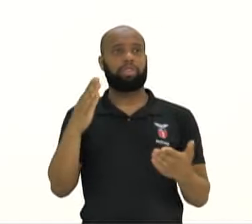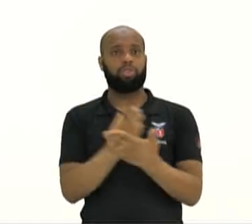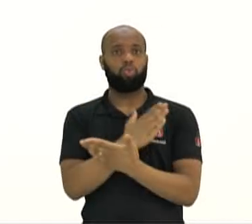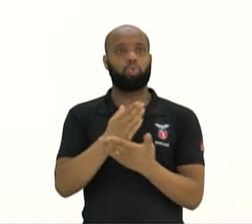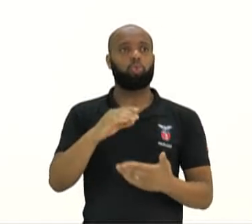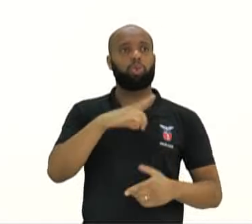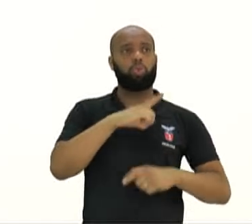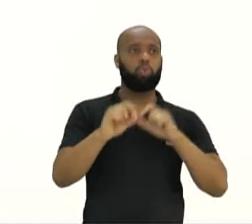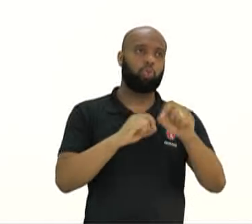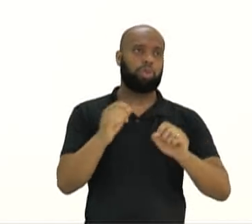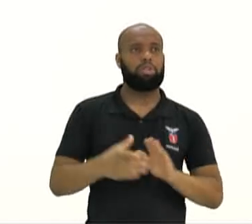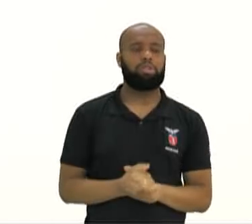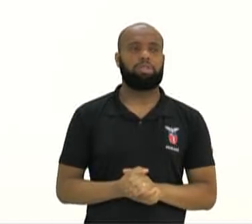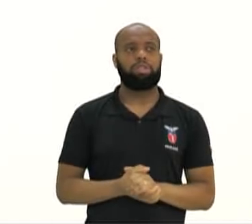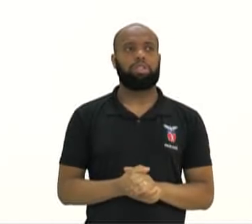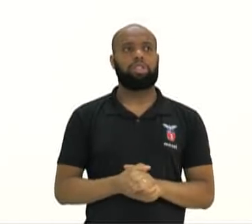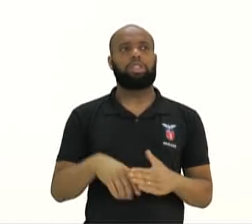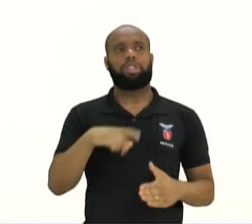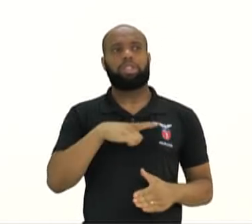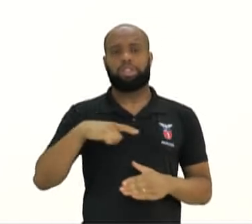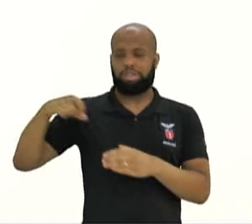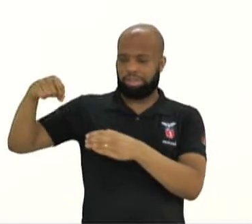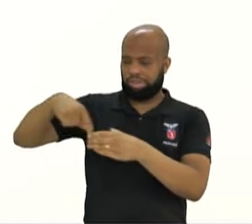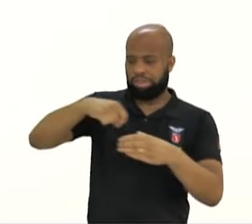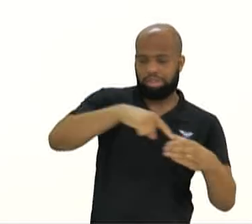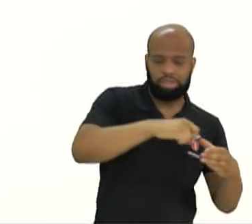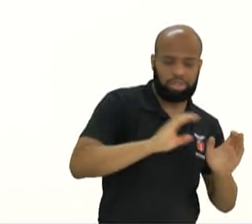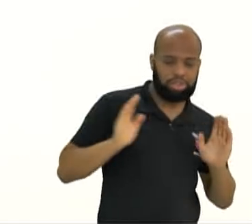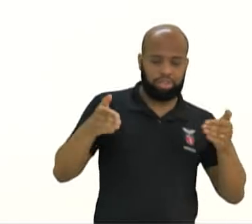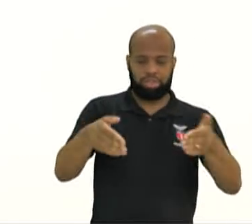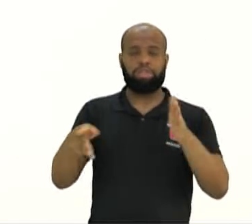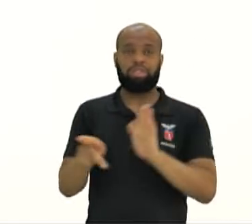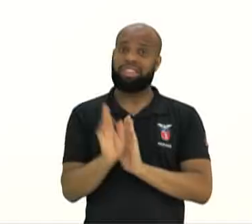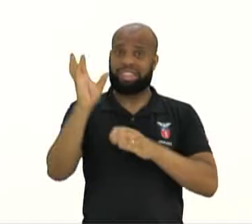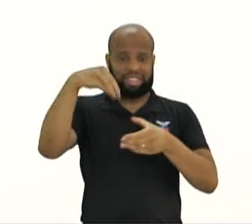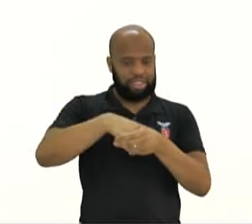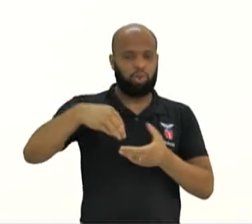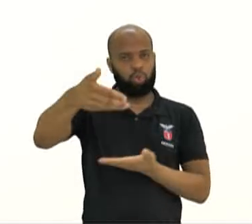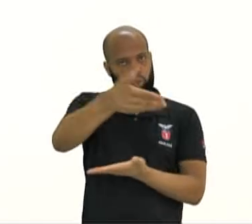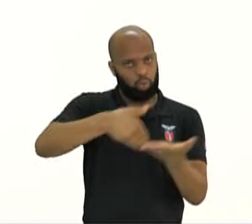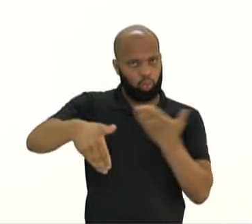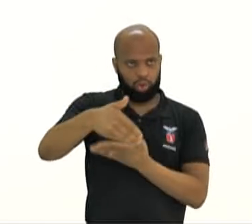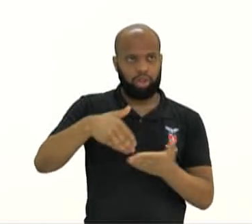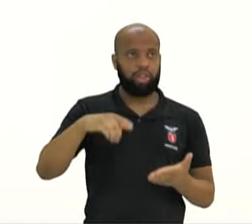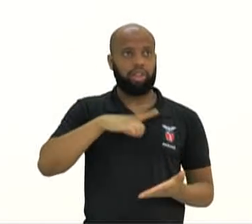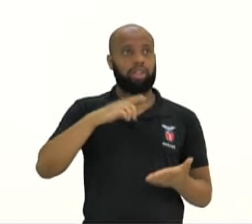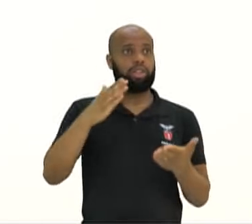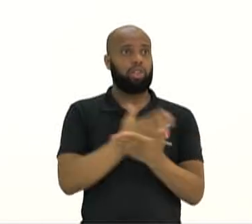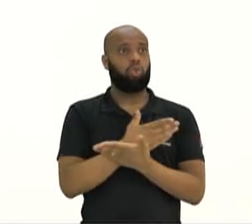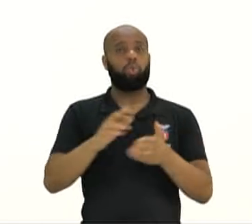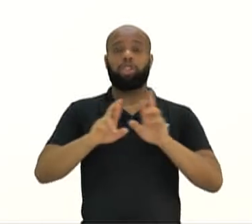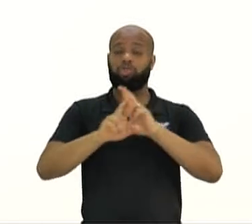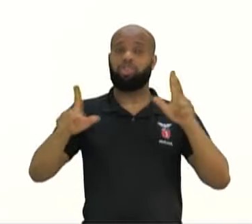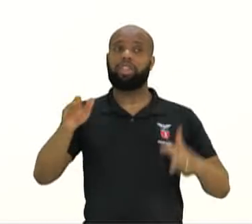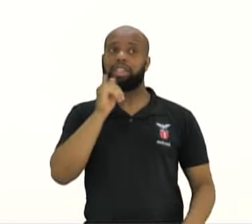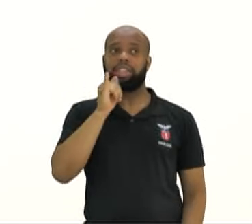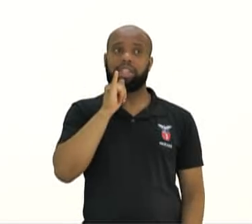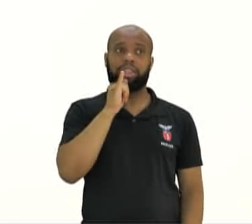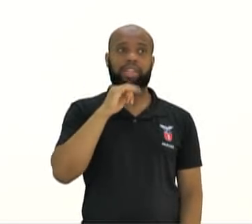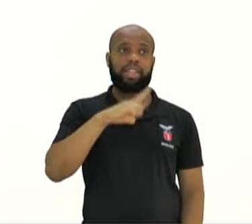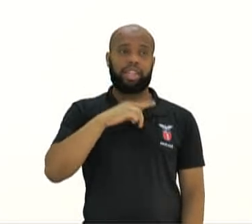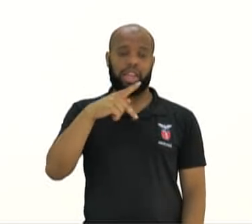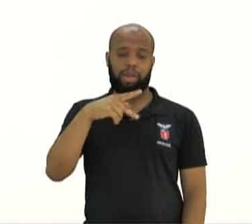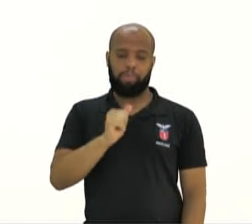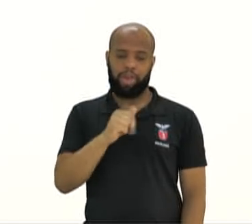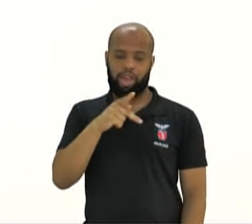têm as suas produções destinadas só para o mercado interno. Temos algumas exceções, né, que a gente acabou de ver, Papua Nova Guiné